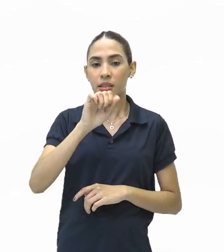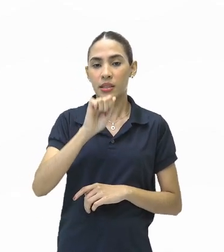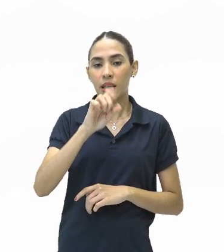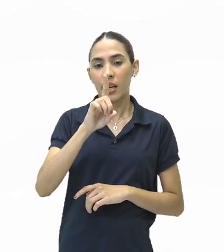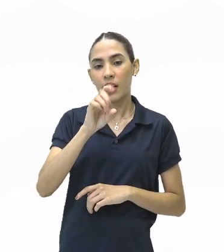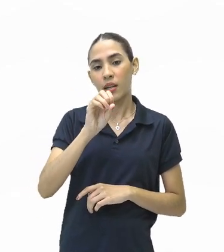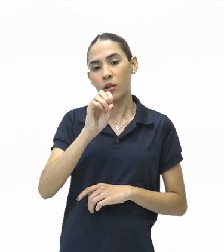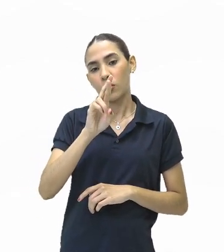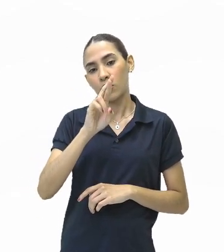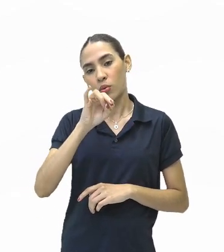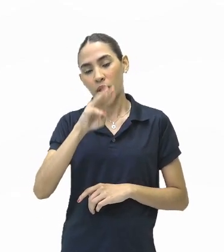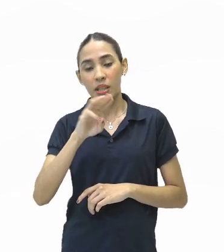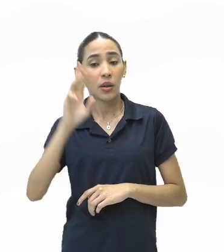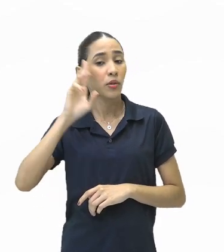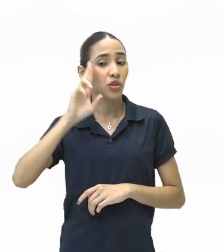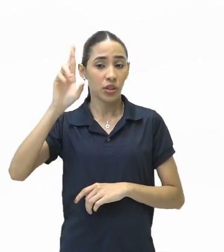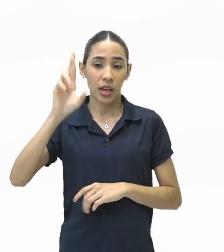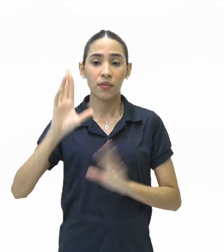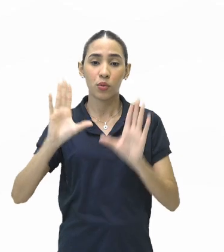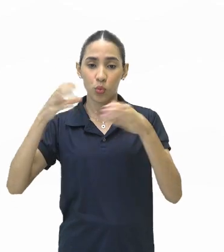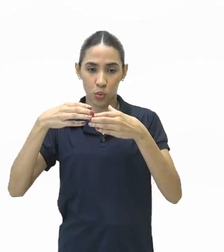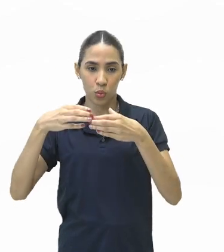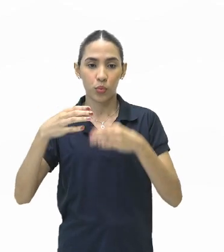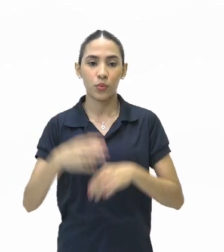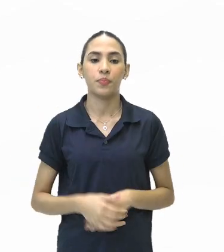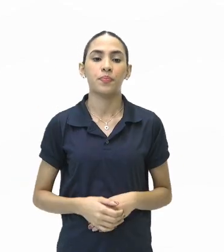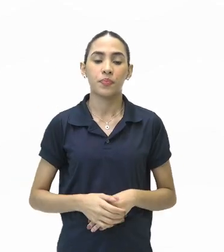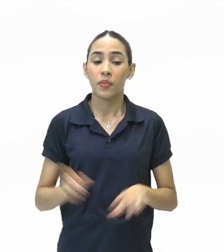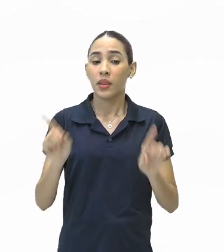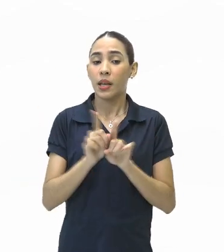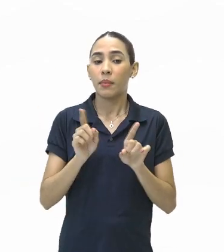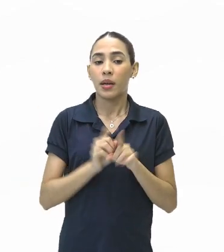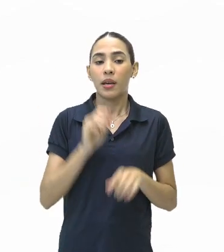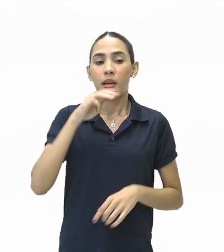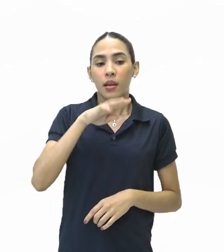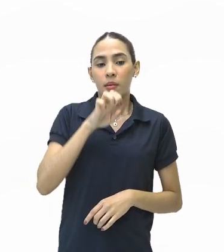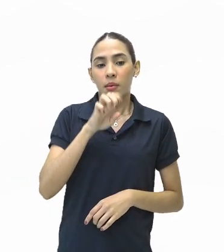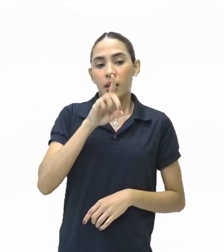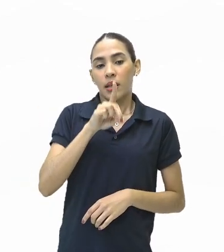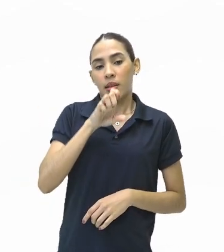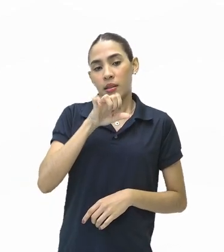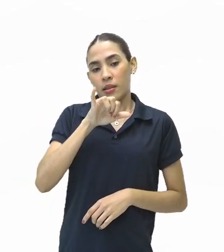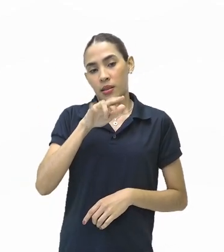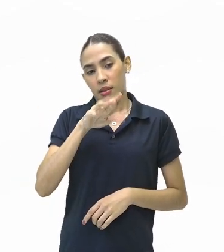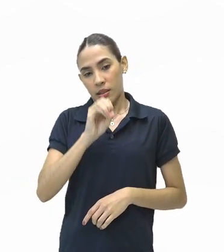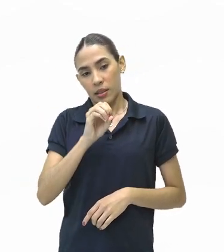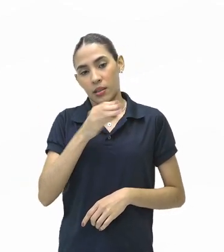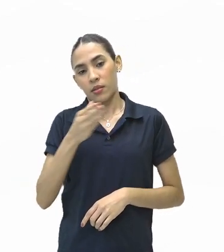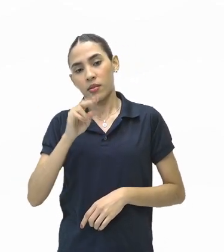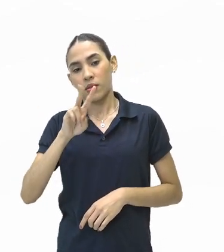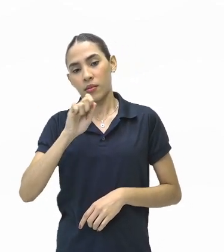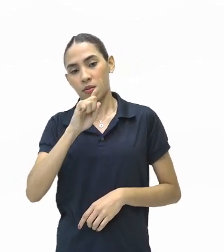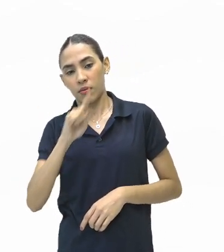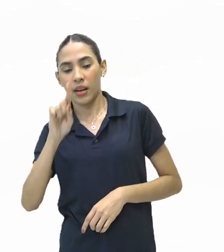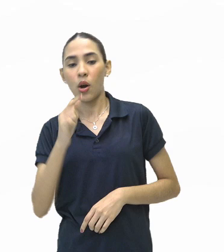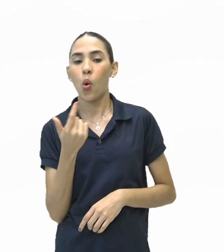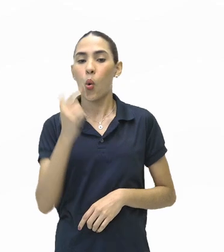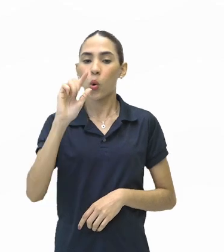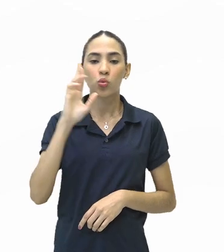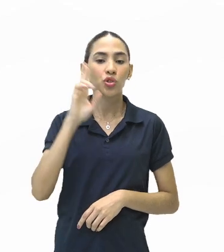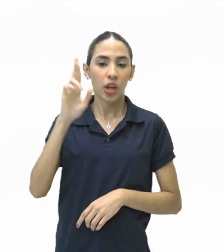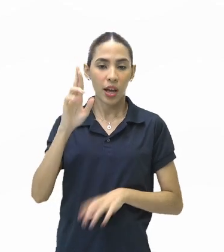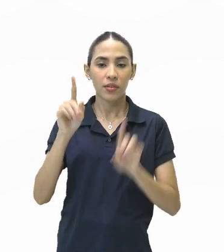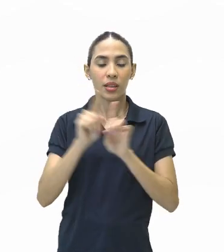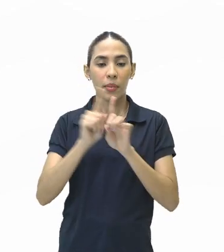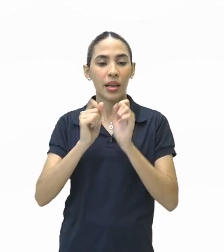o maior chefe dos jagunços. E aí nós temos também quem? O Medeiros Vaz, outro chefe de jagunços que